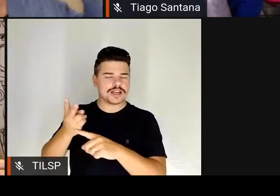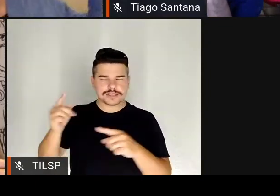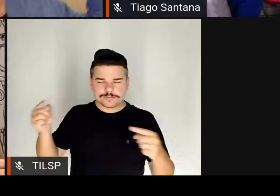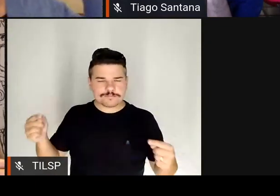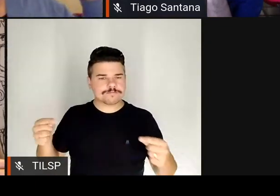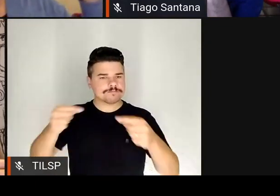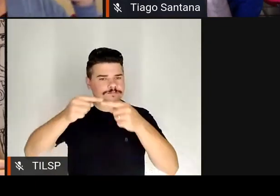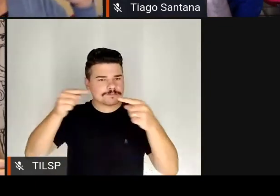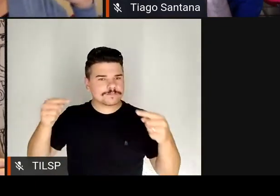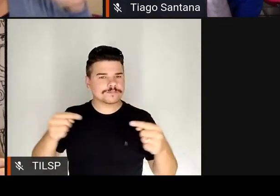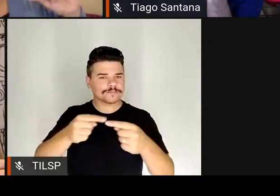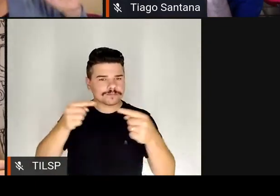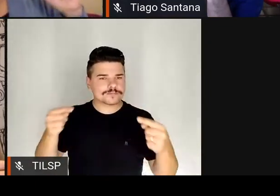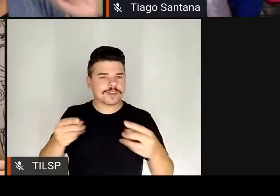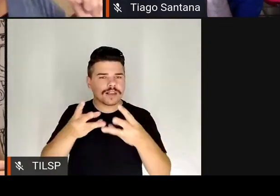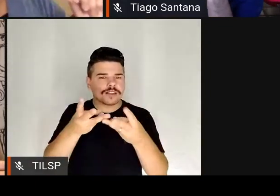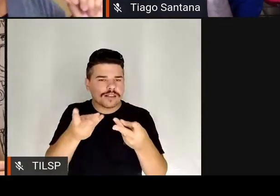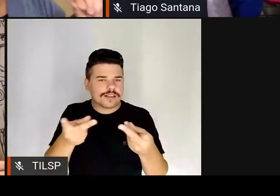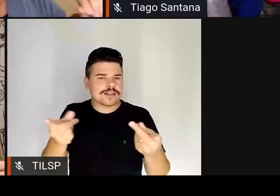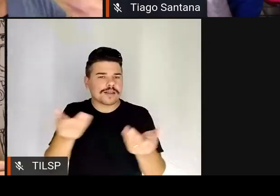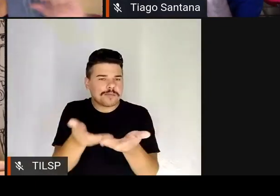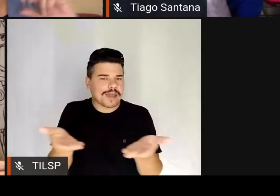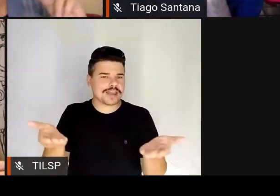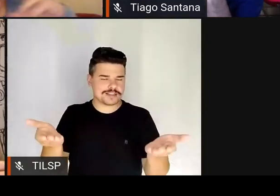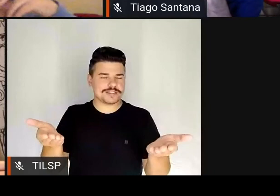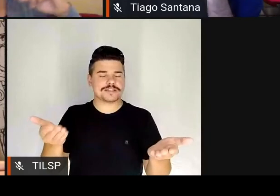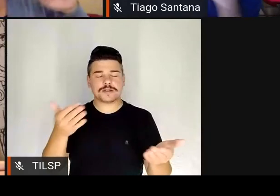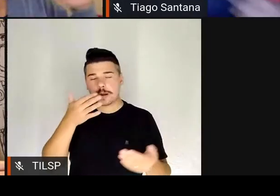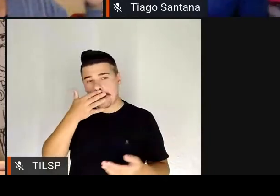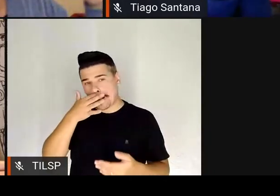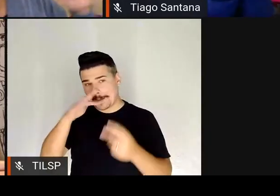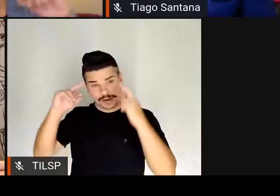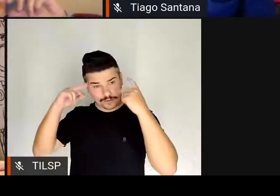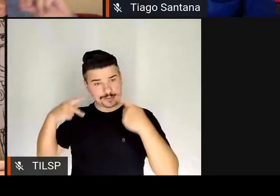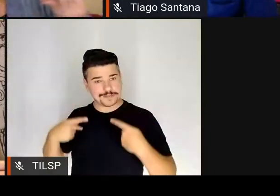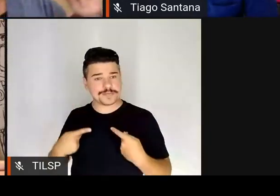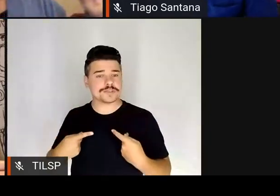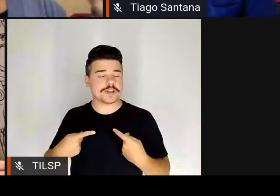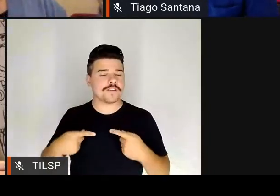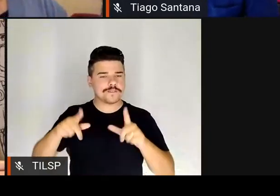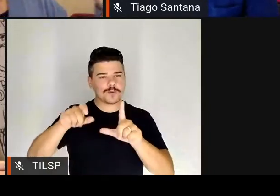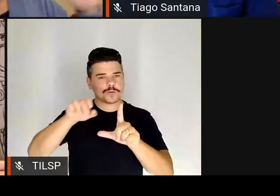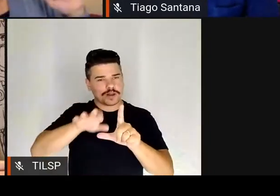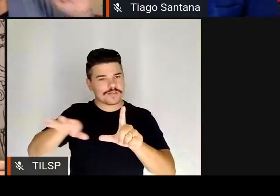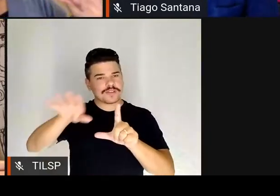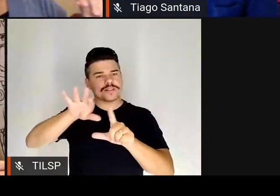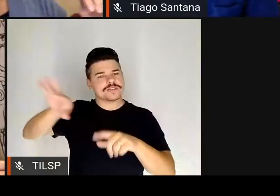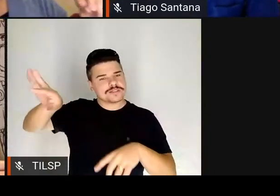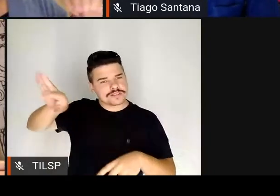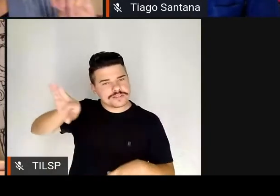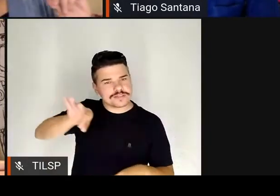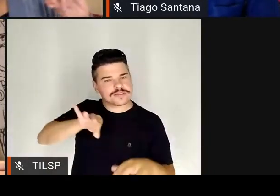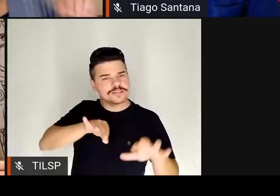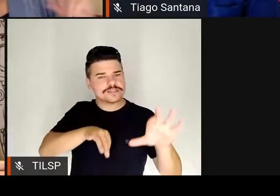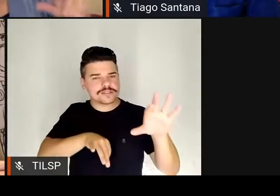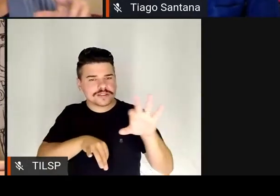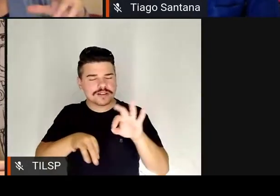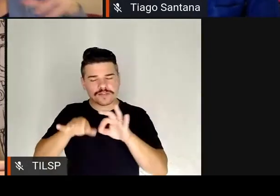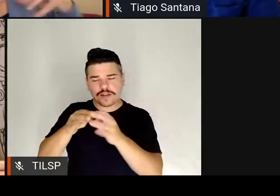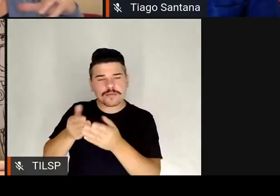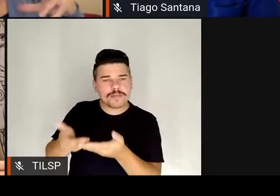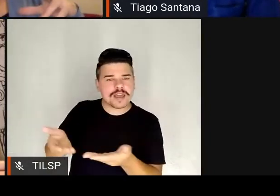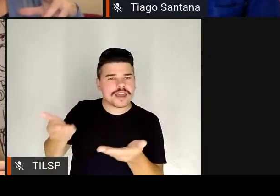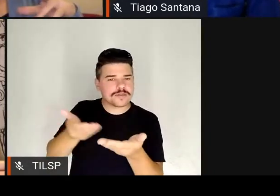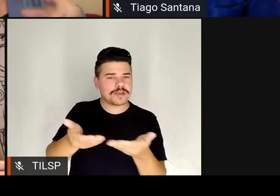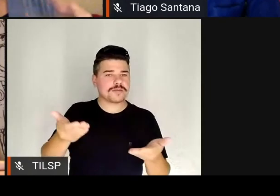se perdem, né, e essa questão do humanismo na fotografia é um fio que a gente vai perdendo, e que tem ligação